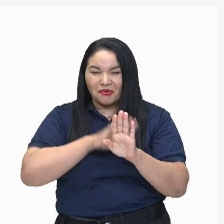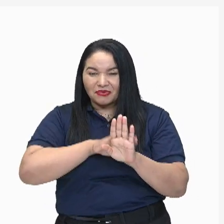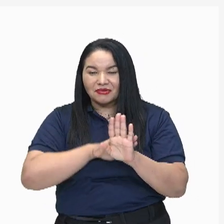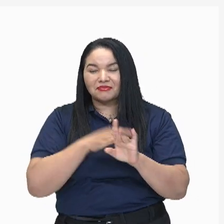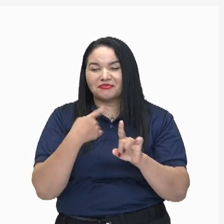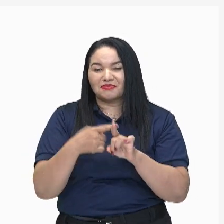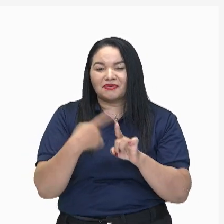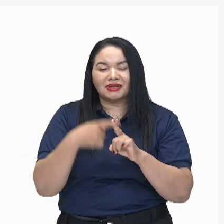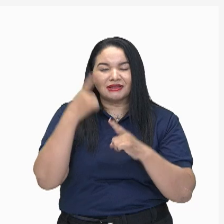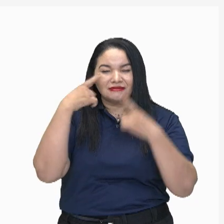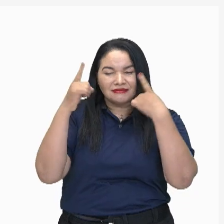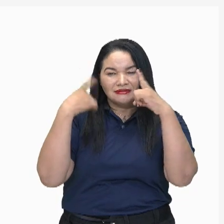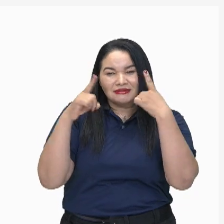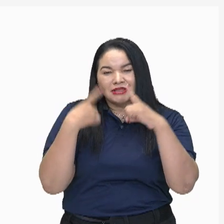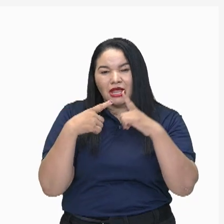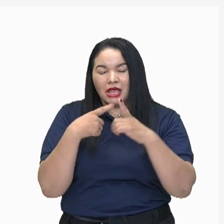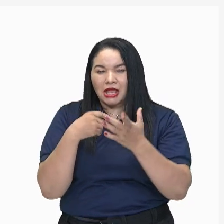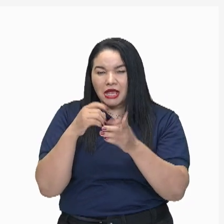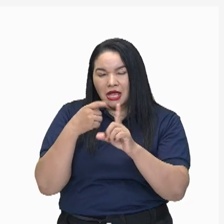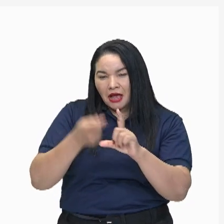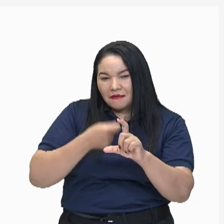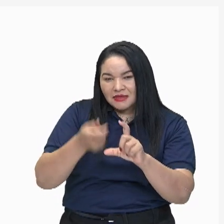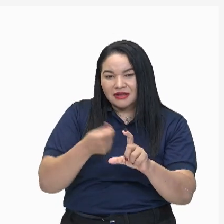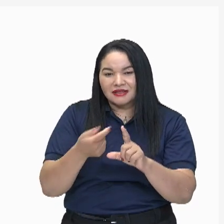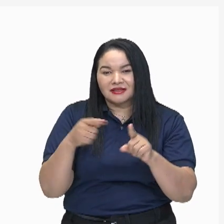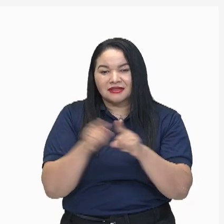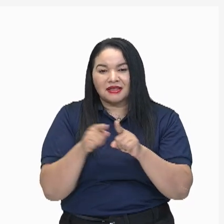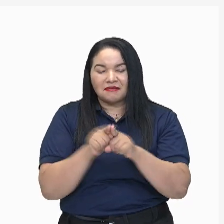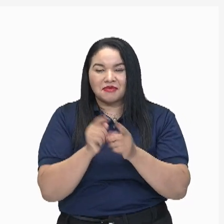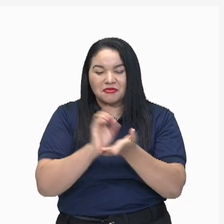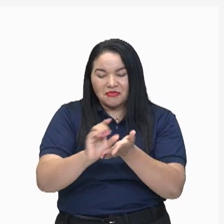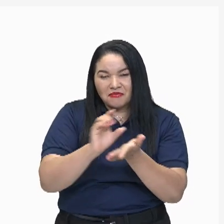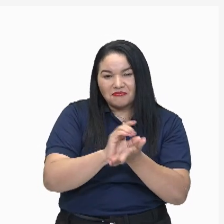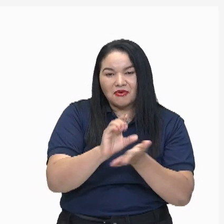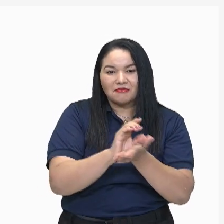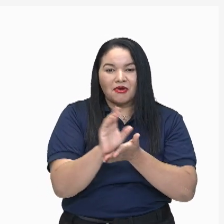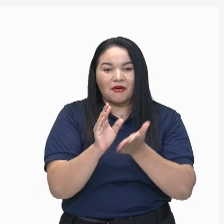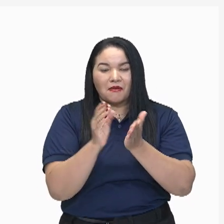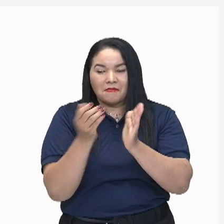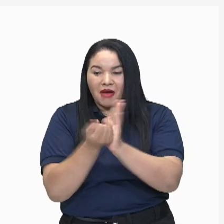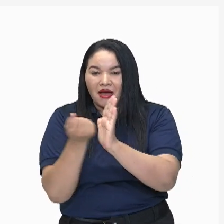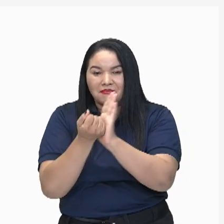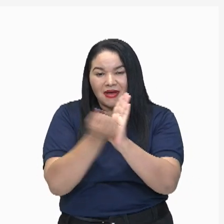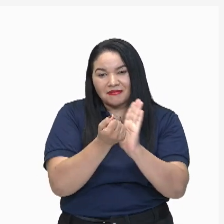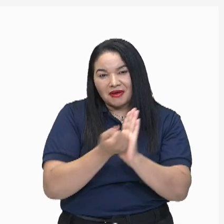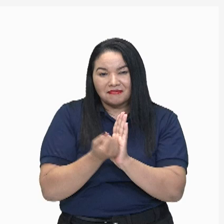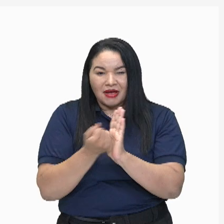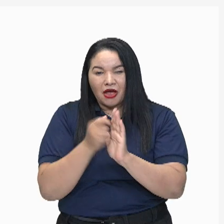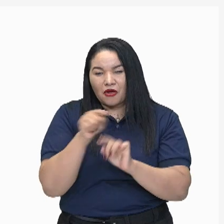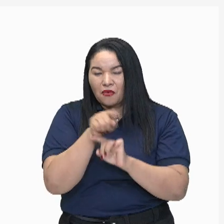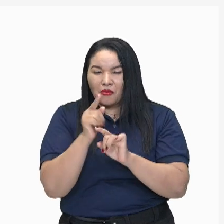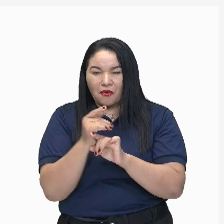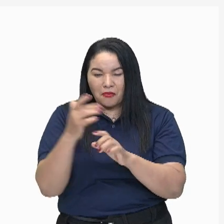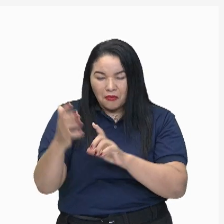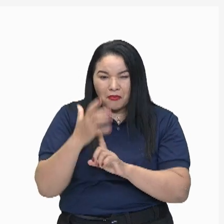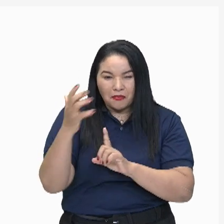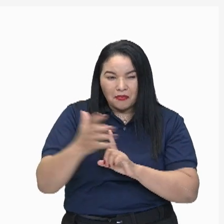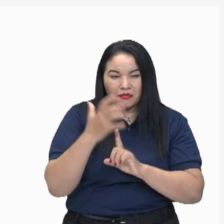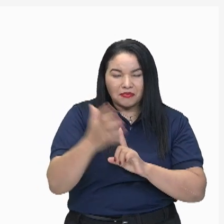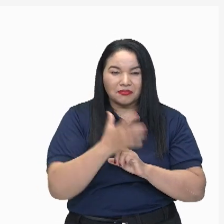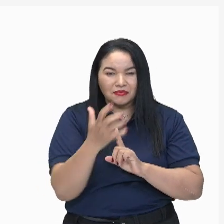do capitalismo, o patrocínio, as marcas, essas coisas que nos pressionam, que nos